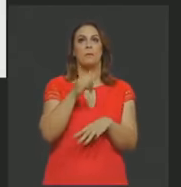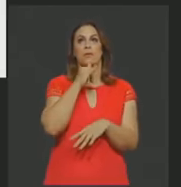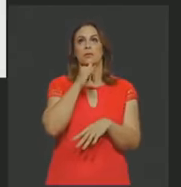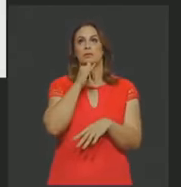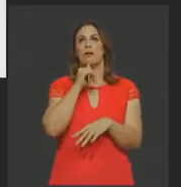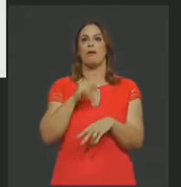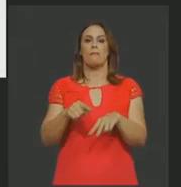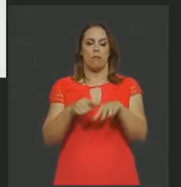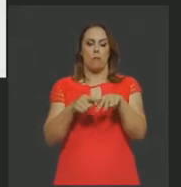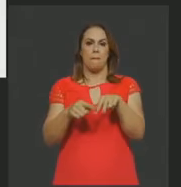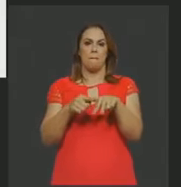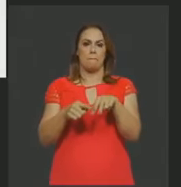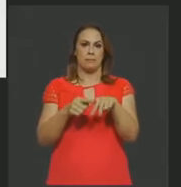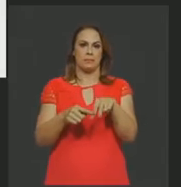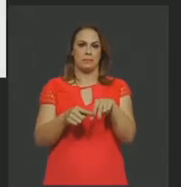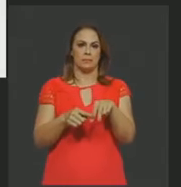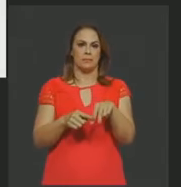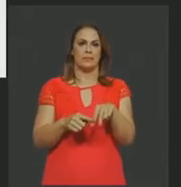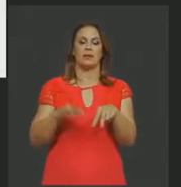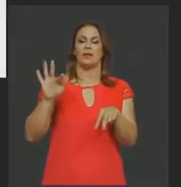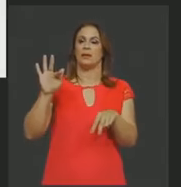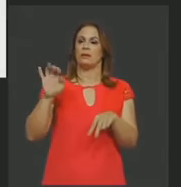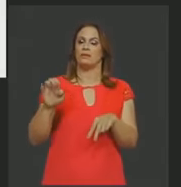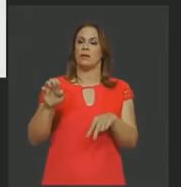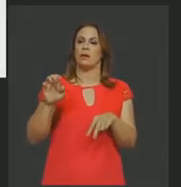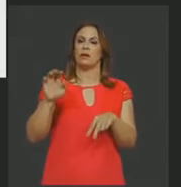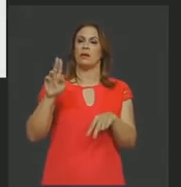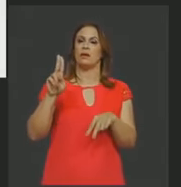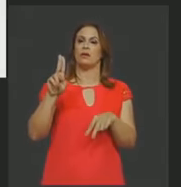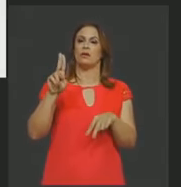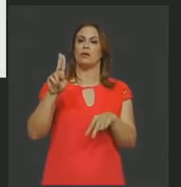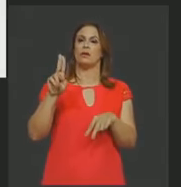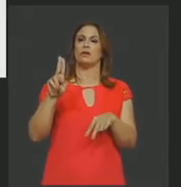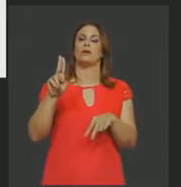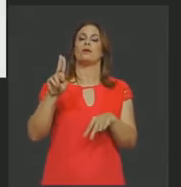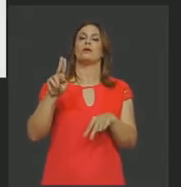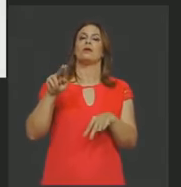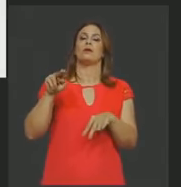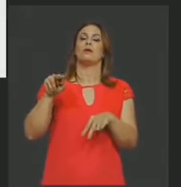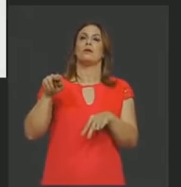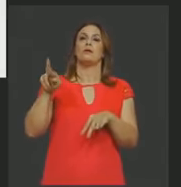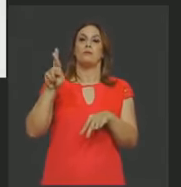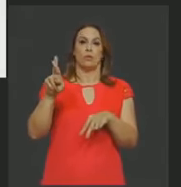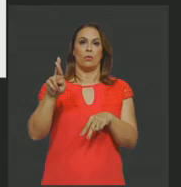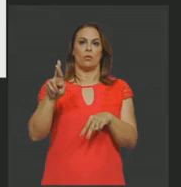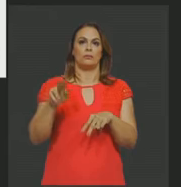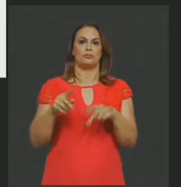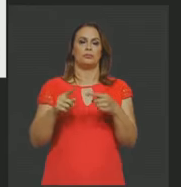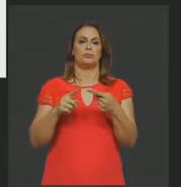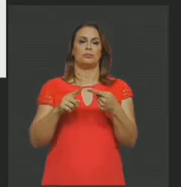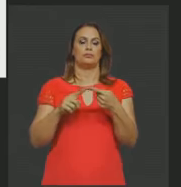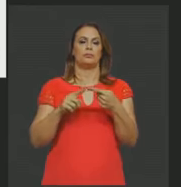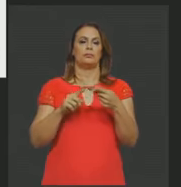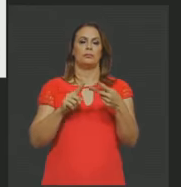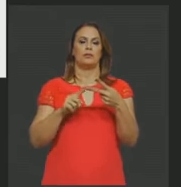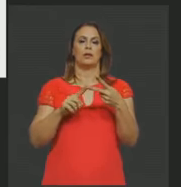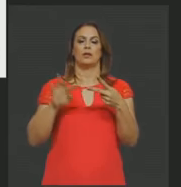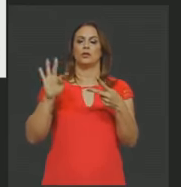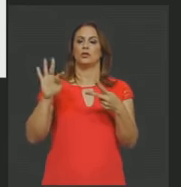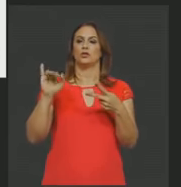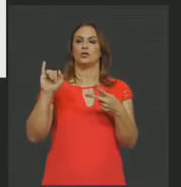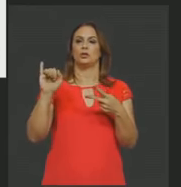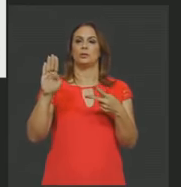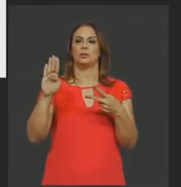temos aqui o fêmur, a tíbia e a fíbula. Esses ossos, eles têm que se ligar. Como que se ligam ao outro? Nós temos aqui